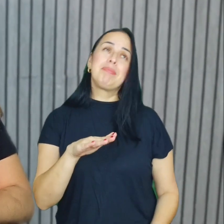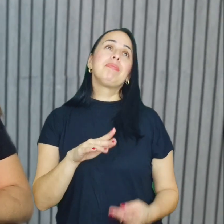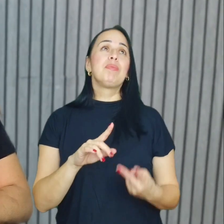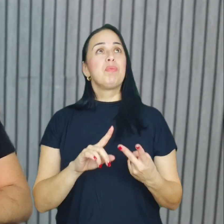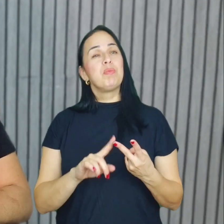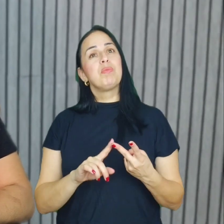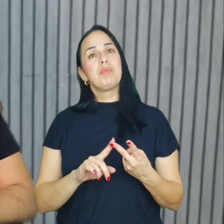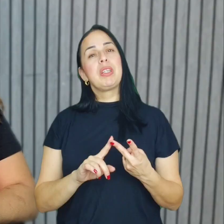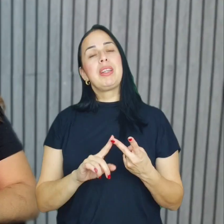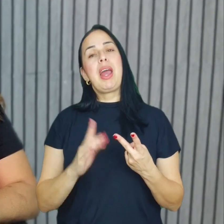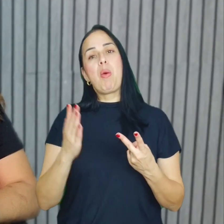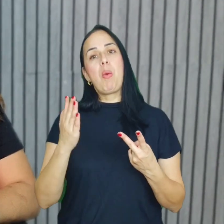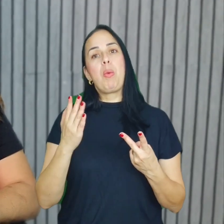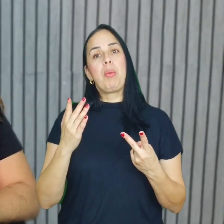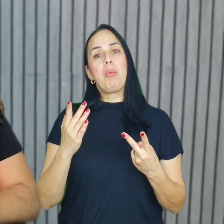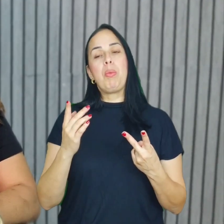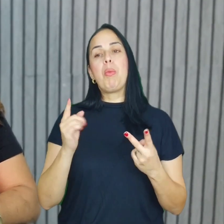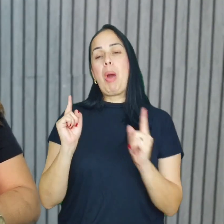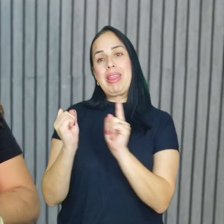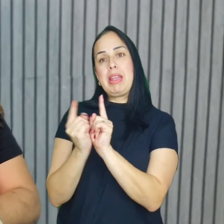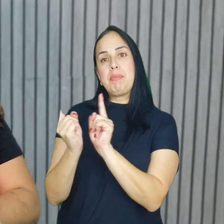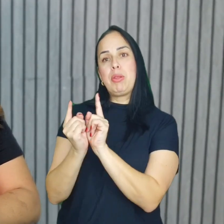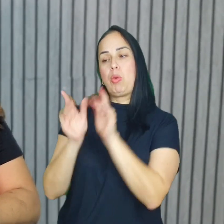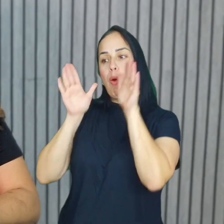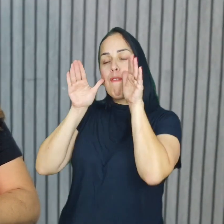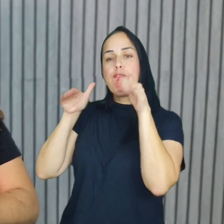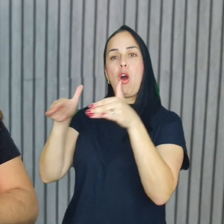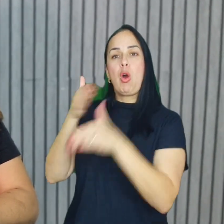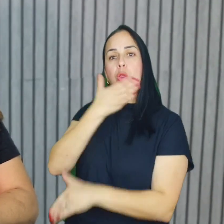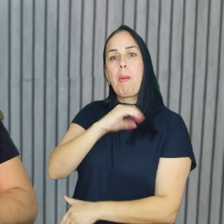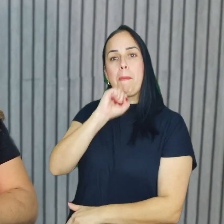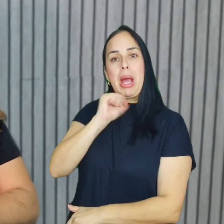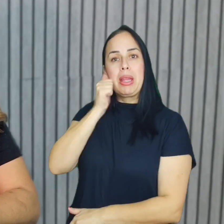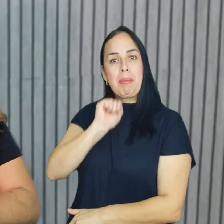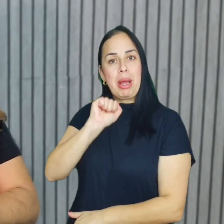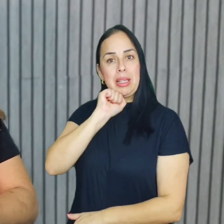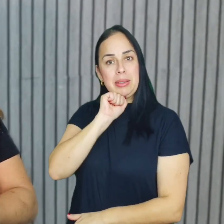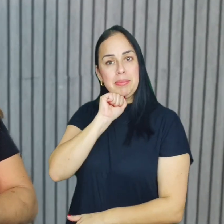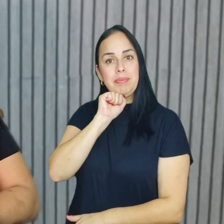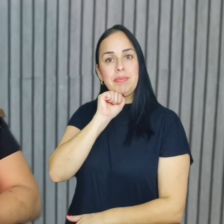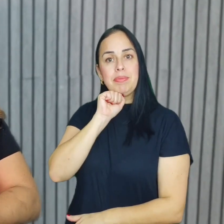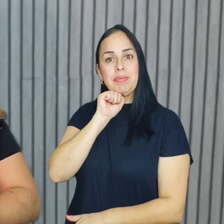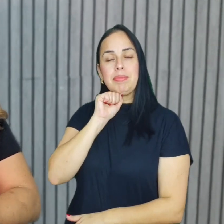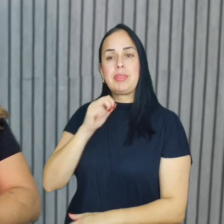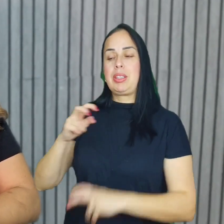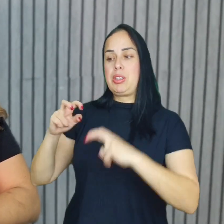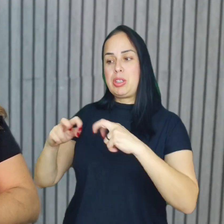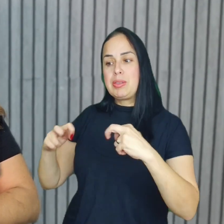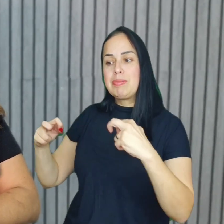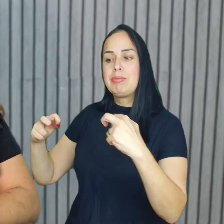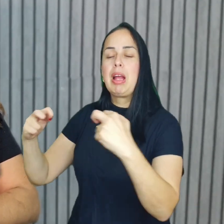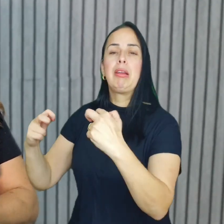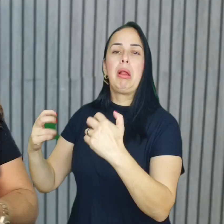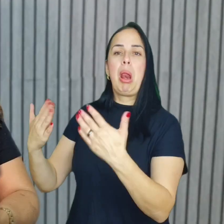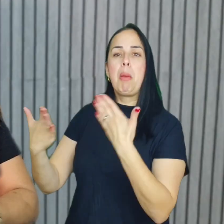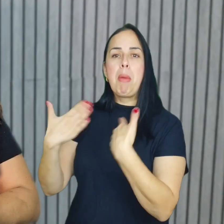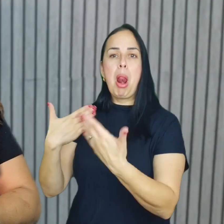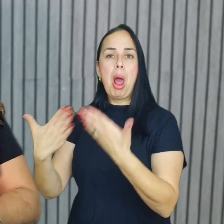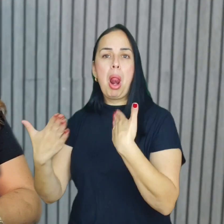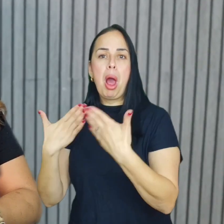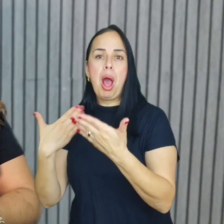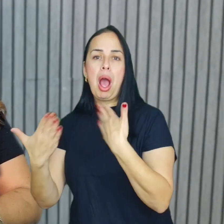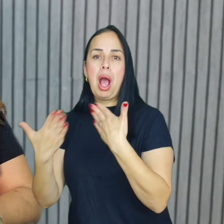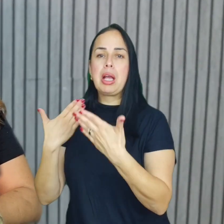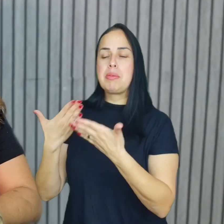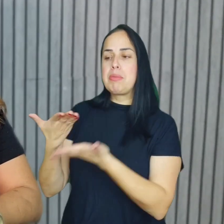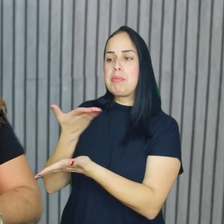aqui na ADAS, tem o atendimento dos pais, que a gente senta numa roda e a